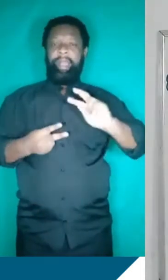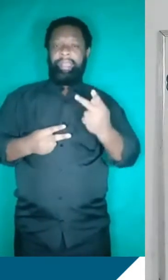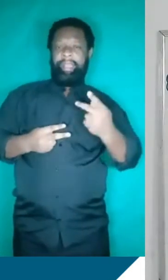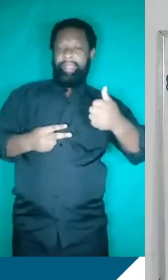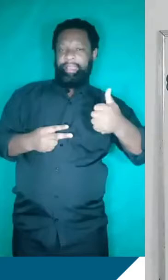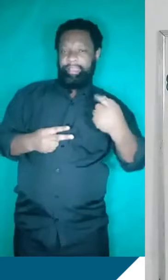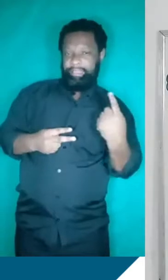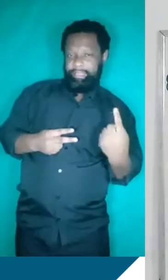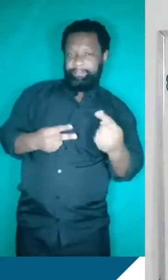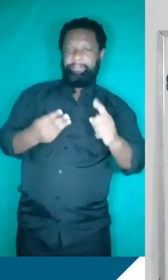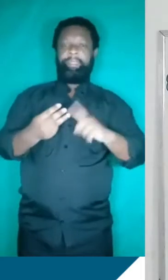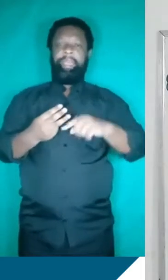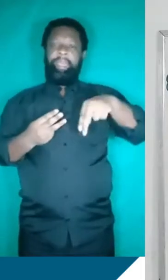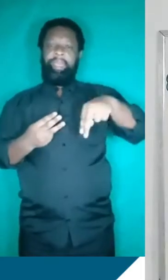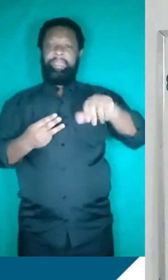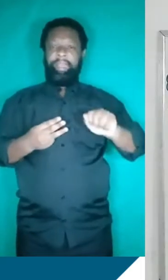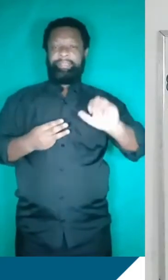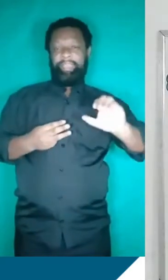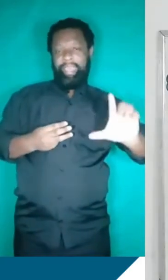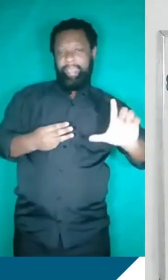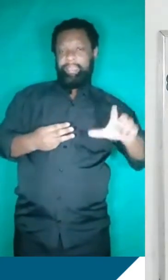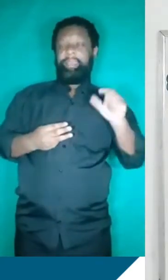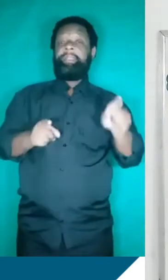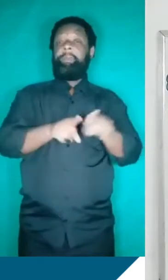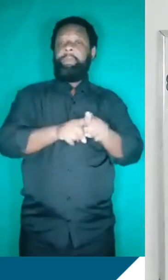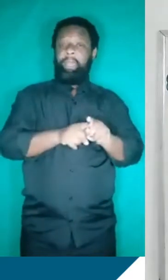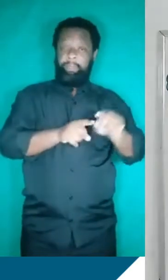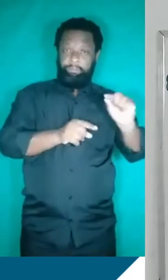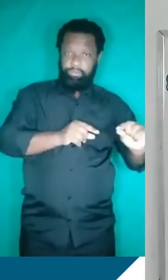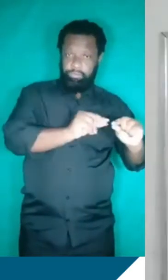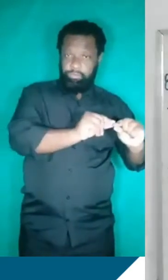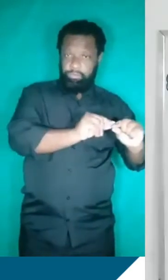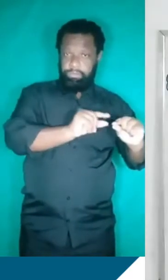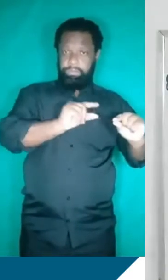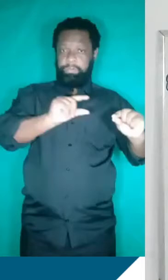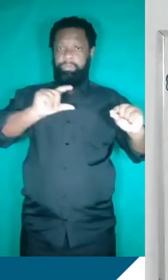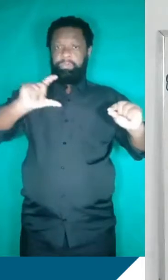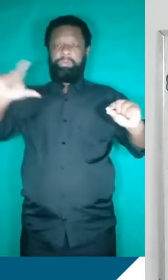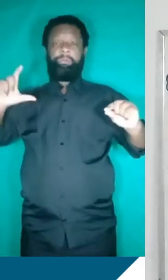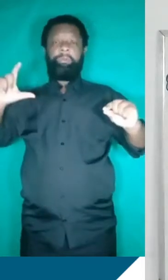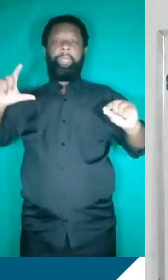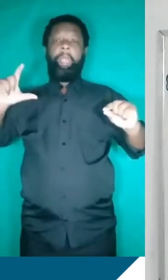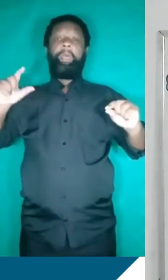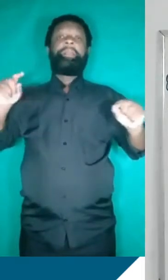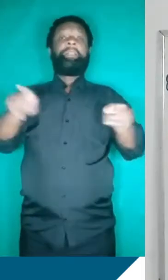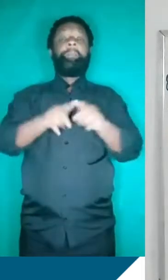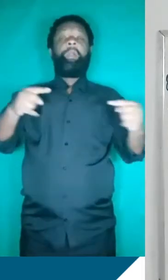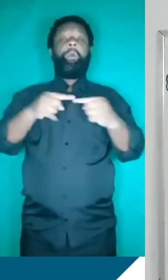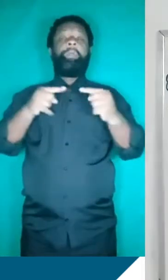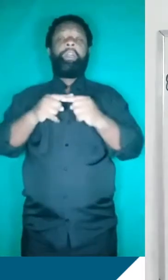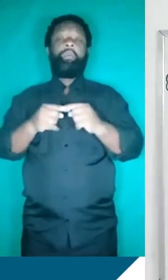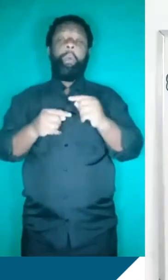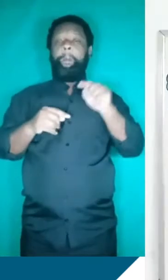HI, H2O e NaCl, e coloque em ordem crescente, ou seja, do menor para o maior, de seu respectivo